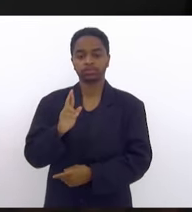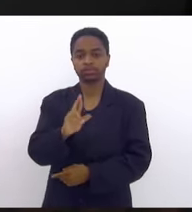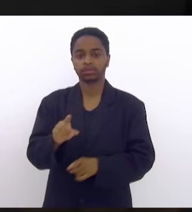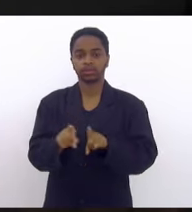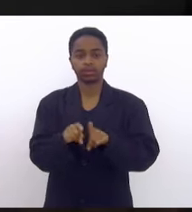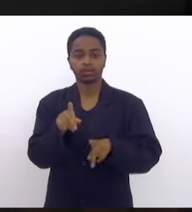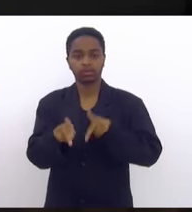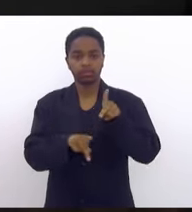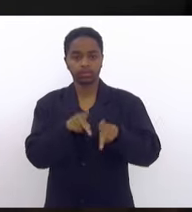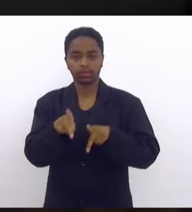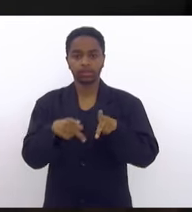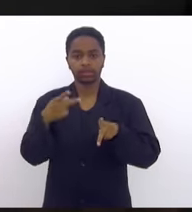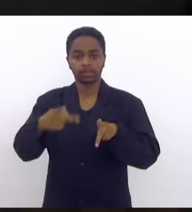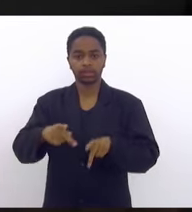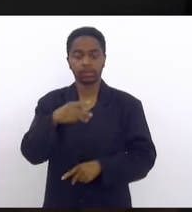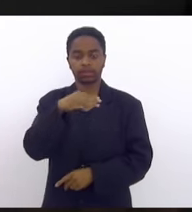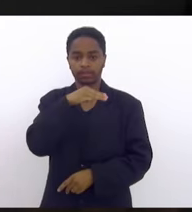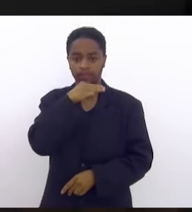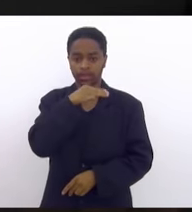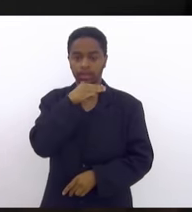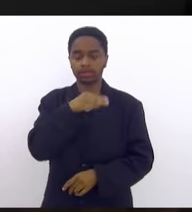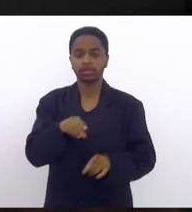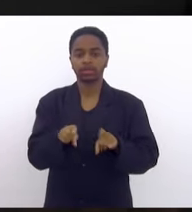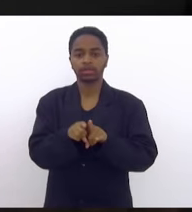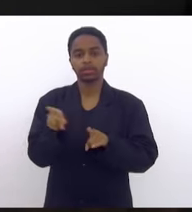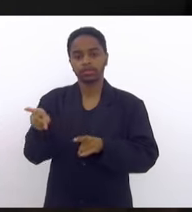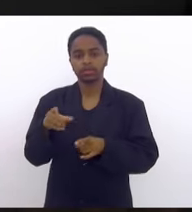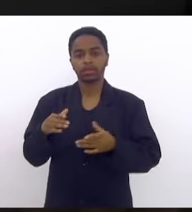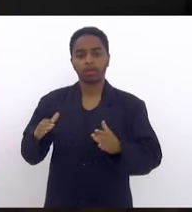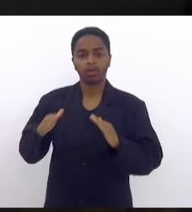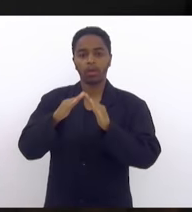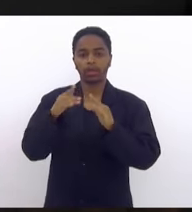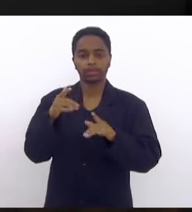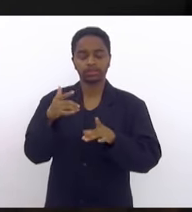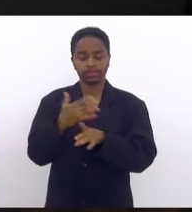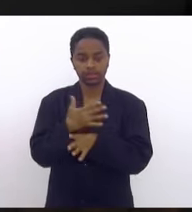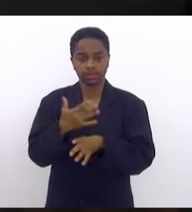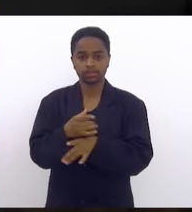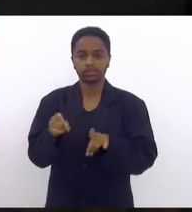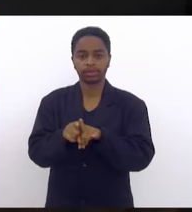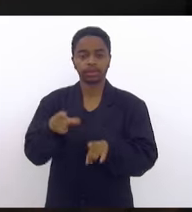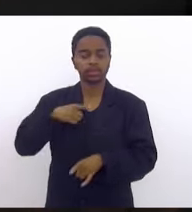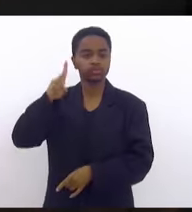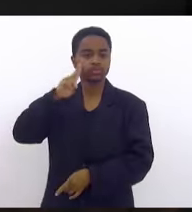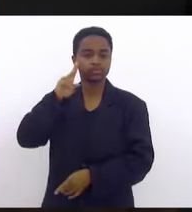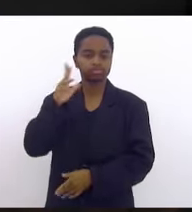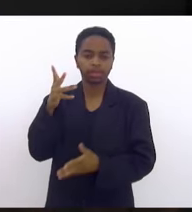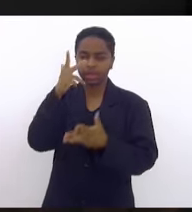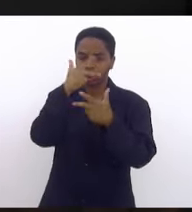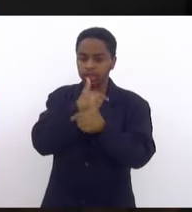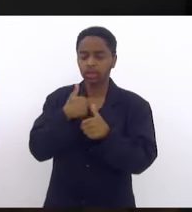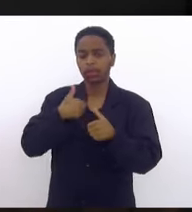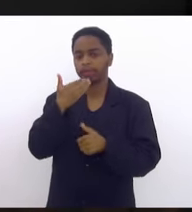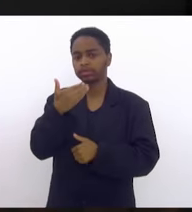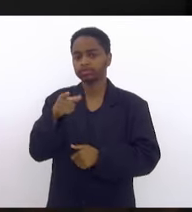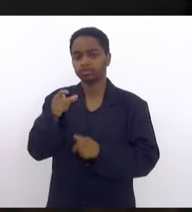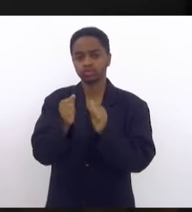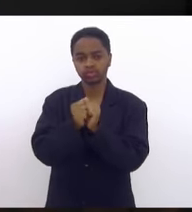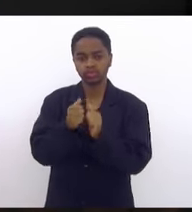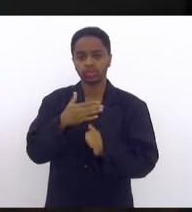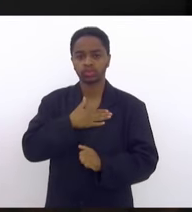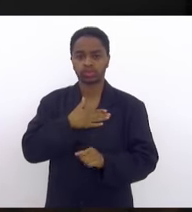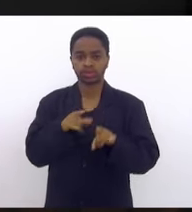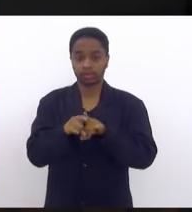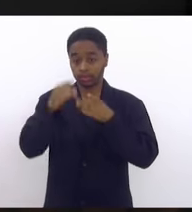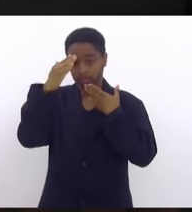a população de Mangaratiba, você como munícipe, com uma história linda na cidade, e eu pedi para você estar aqui, você está aqui comigo, então muito